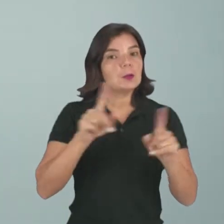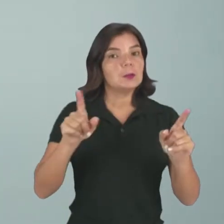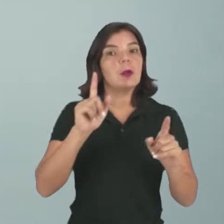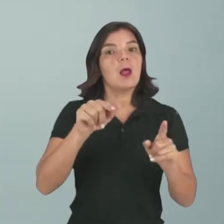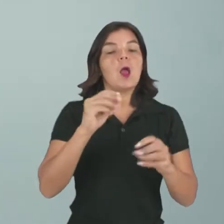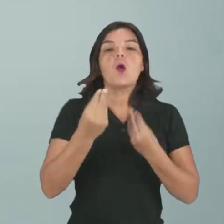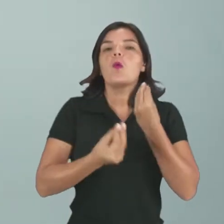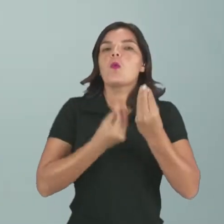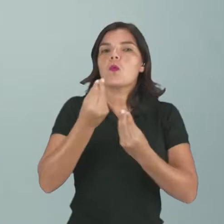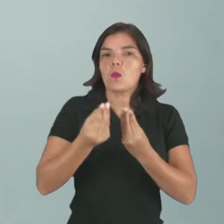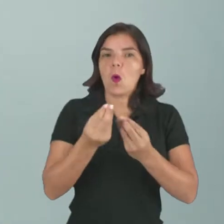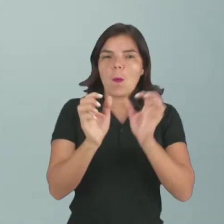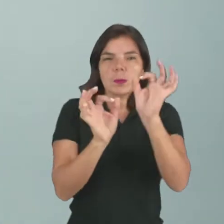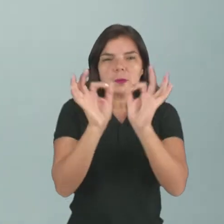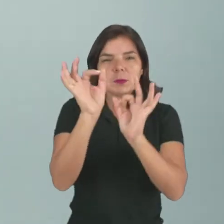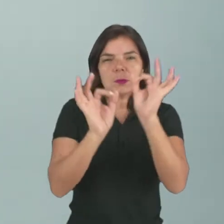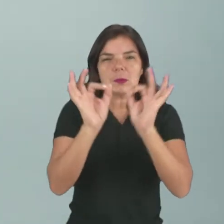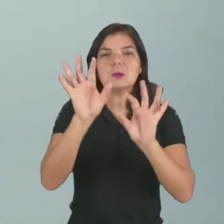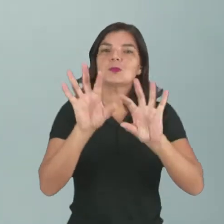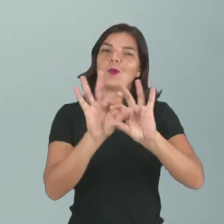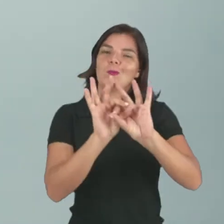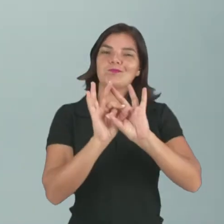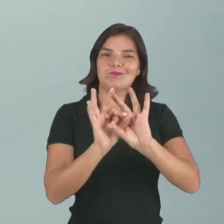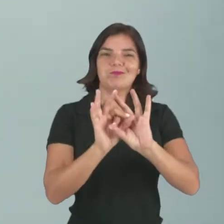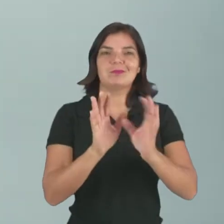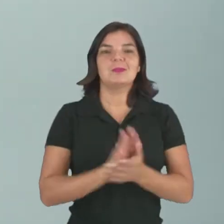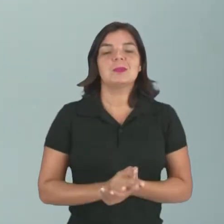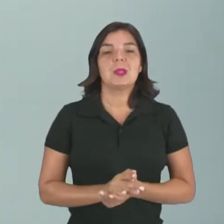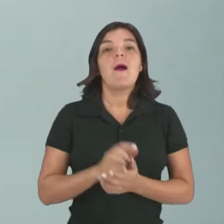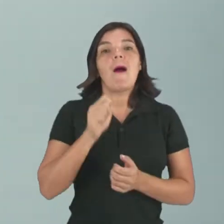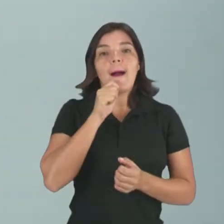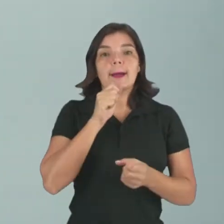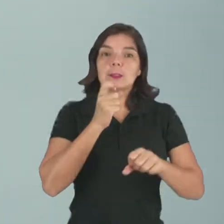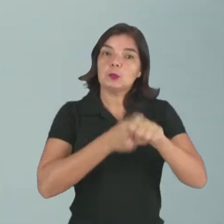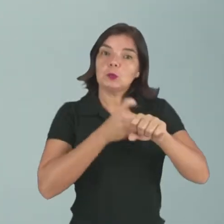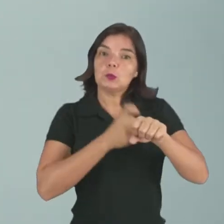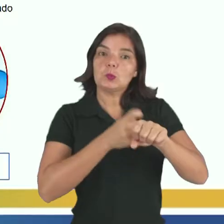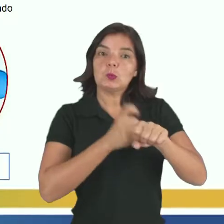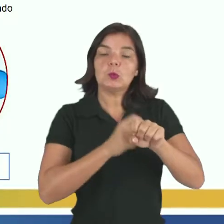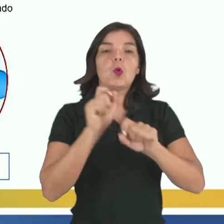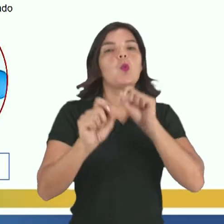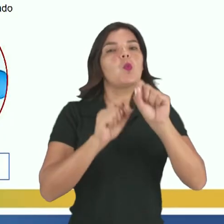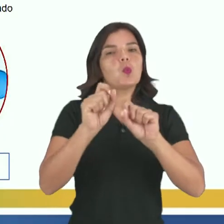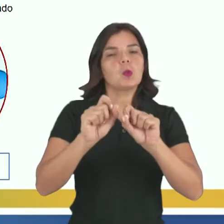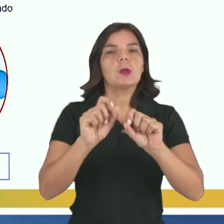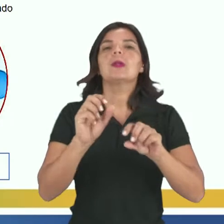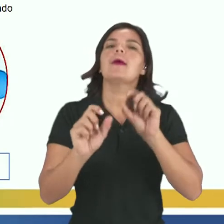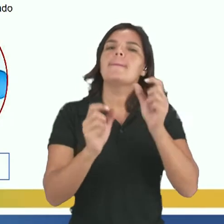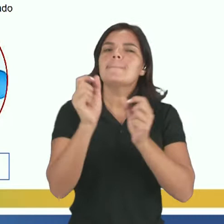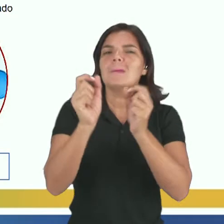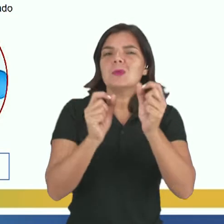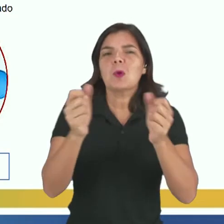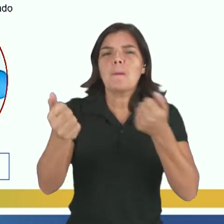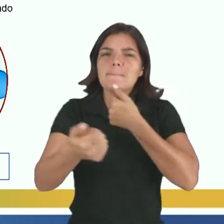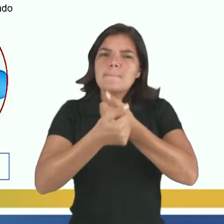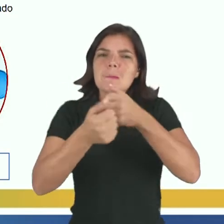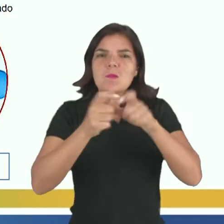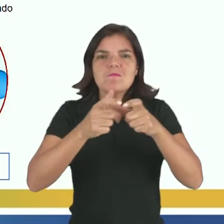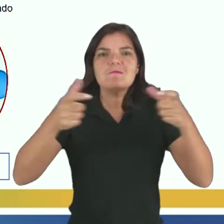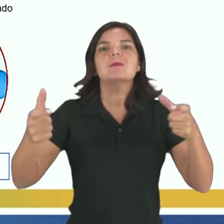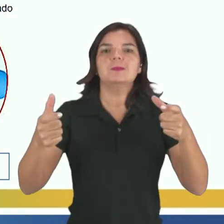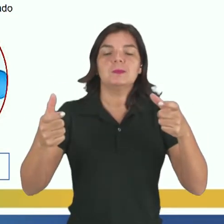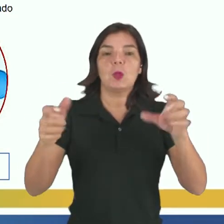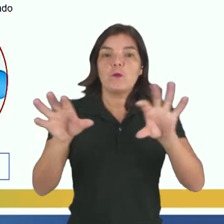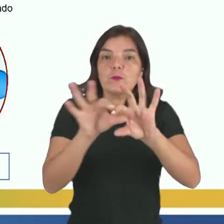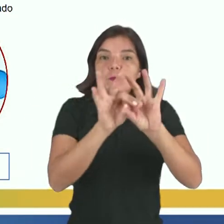é a forma como as moléculas estão organizadas. Aí no estado sólido, as moléculas estão organizadas numa proximidade bem maior, elas